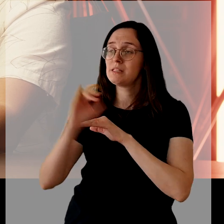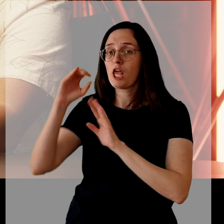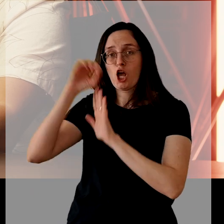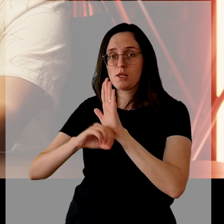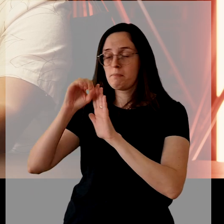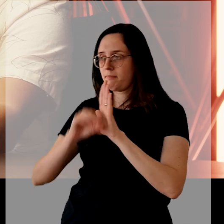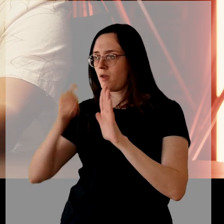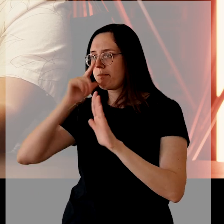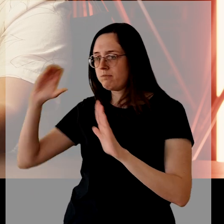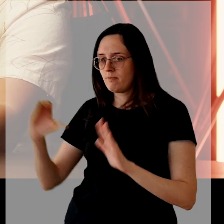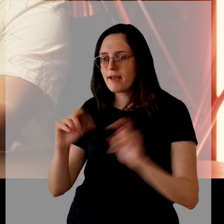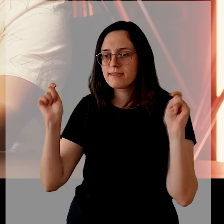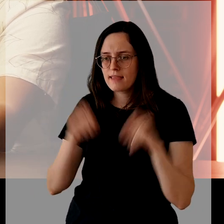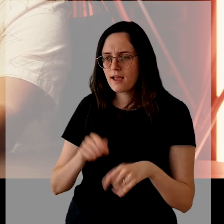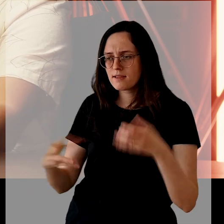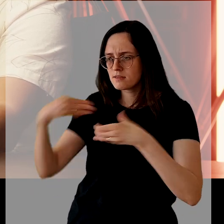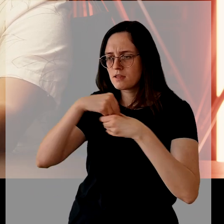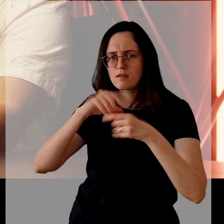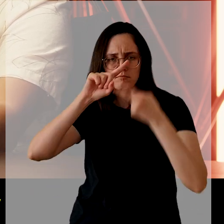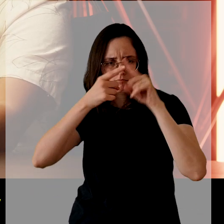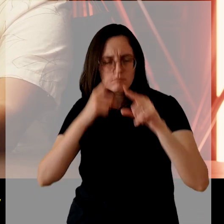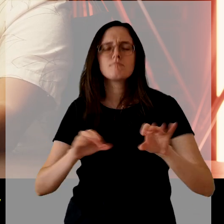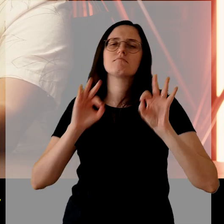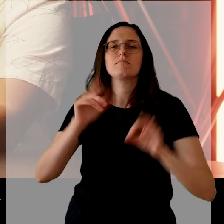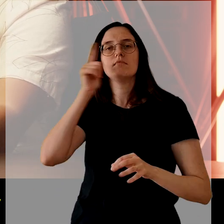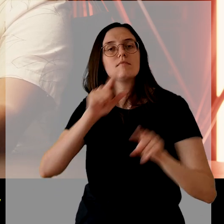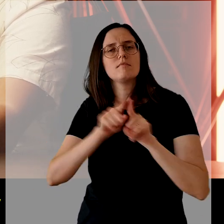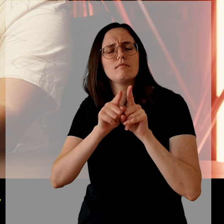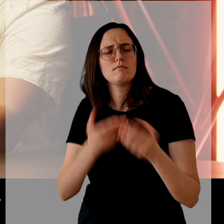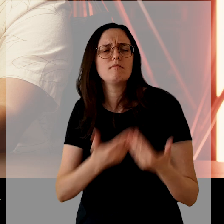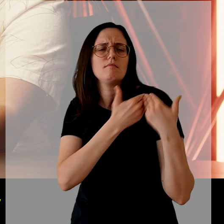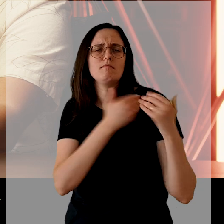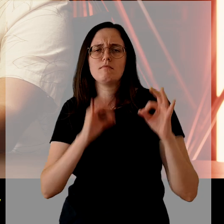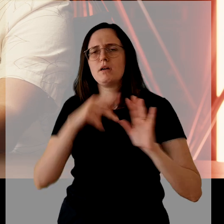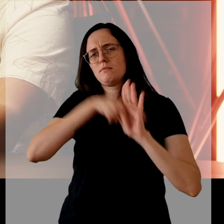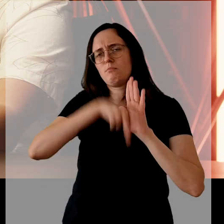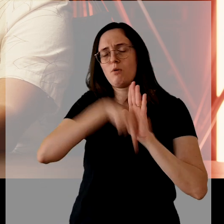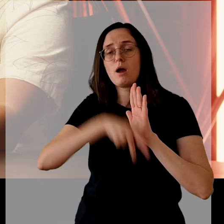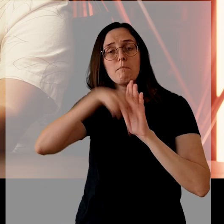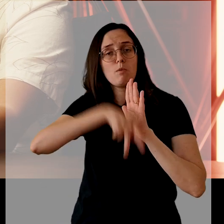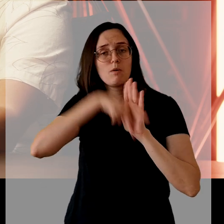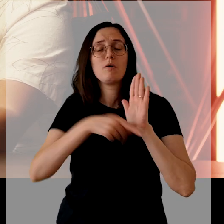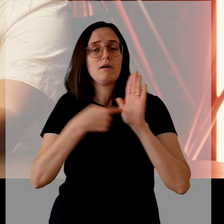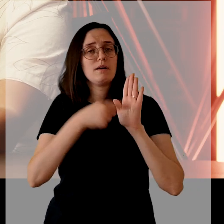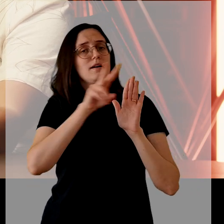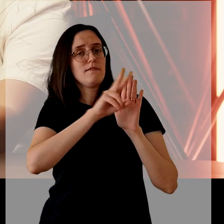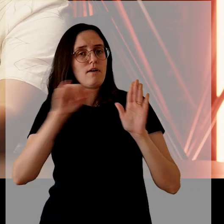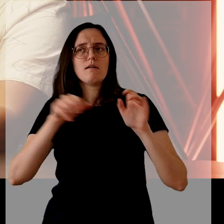orçamentários, ou seja, que caiba dentro do orçamento que existe, e que seja responsável com esse projeto, que é um projeto que vai ter